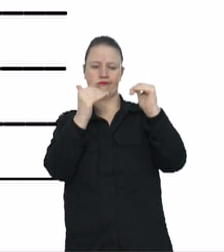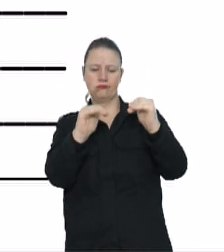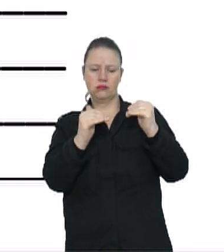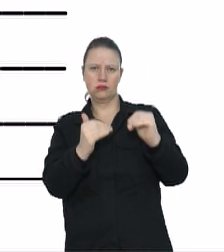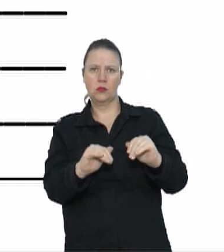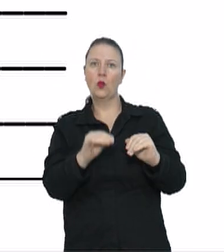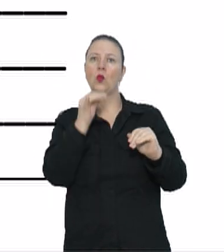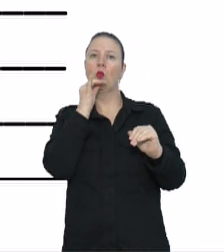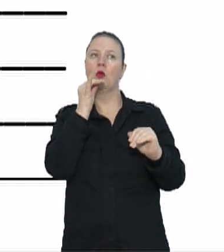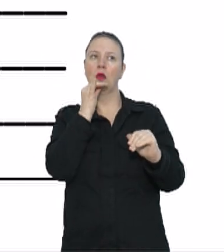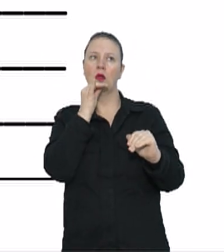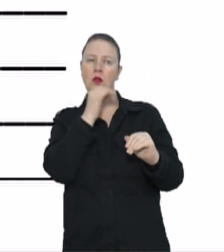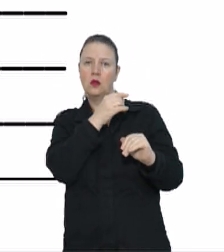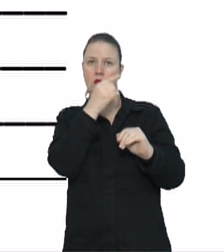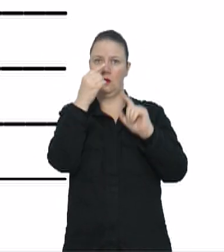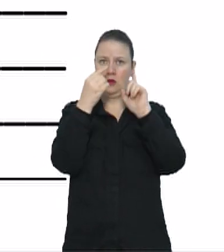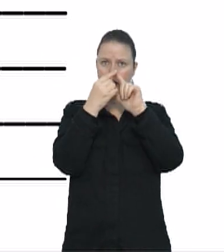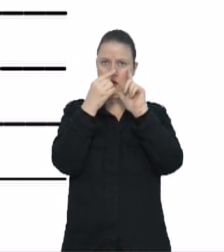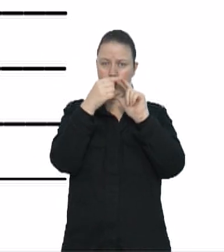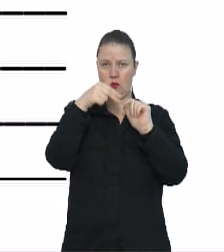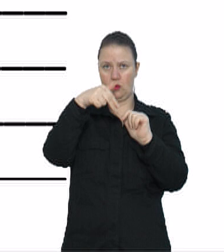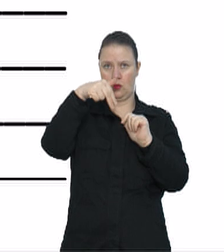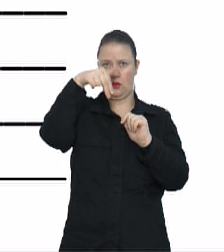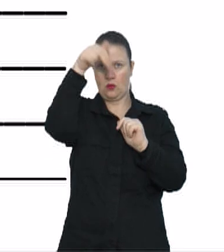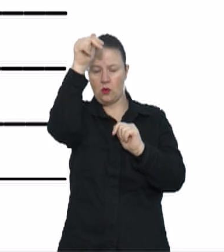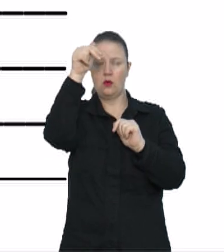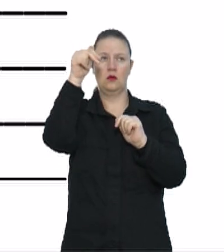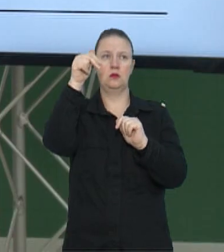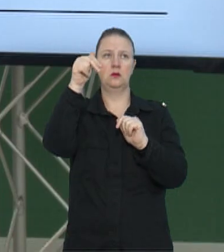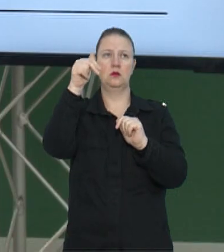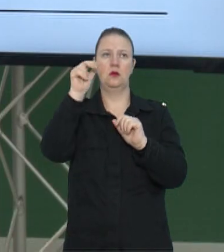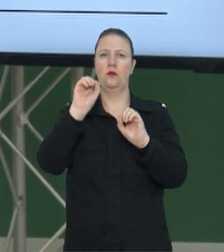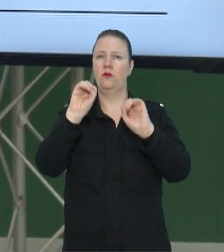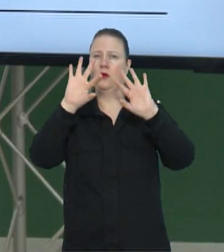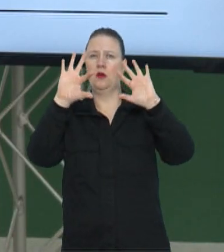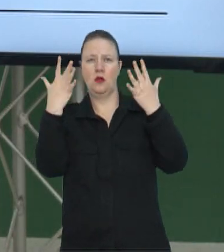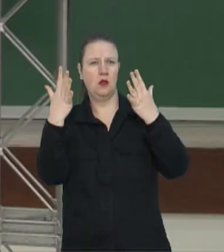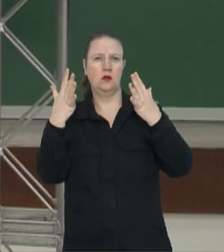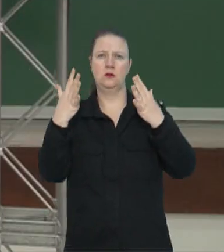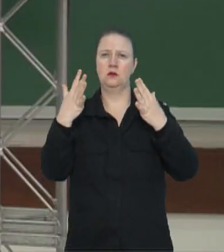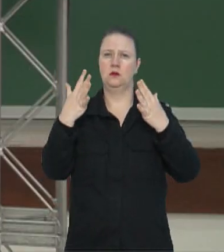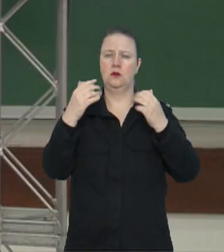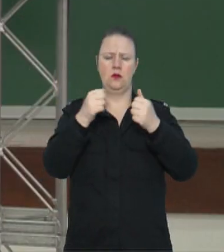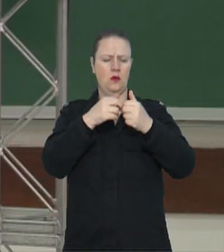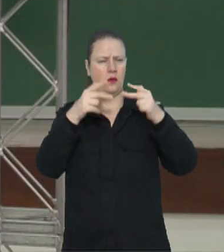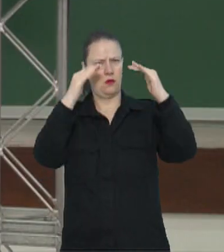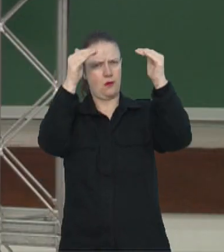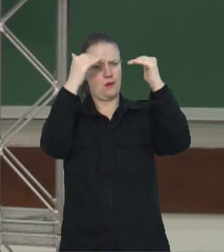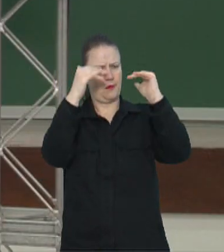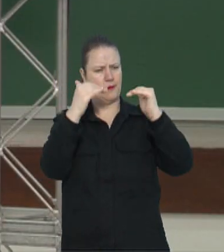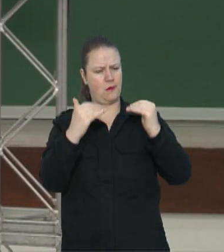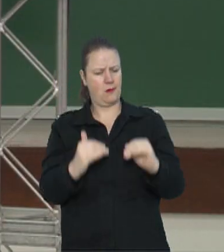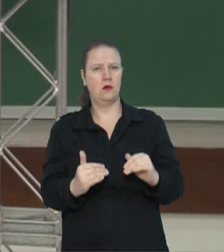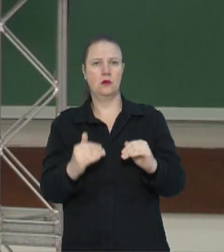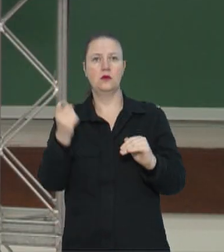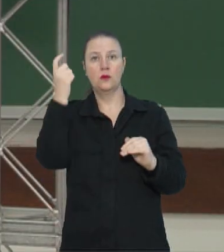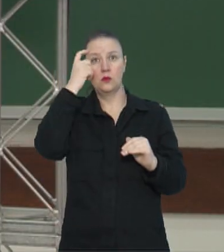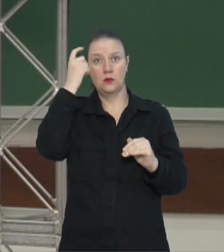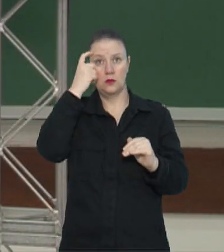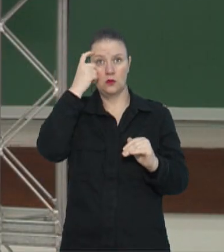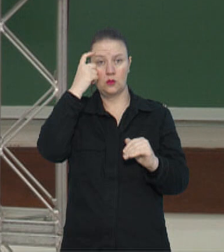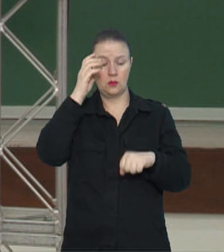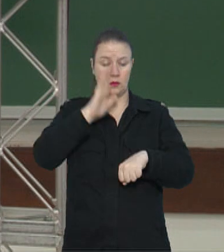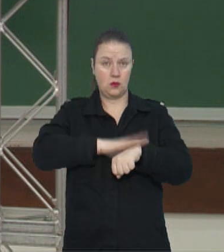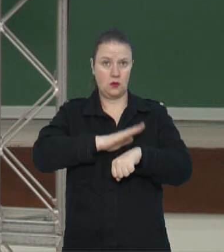colocar exemplos ali para mim, da culinária, festas típicas, entre outros. Então, eu vou dar um tempo para vocês pensarem, responderem